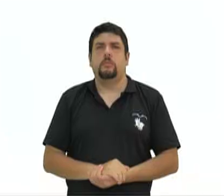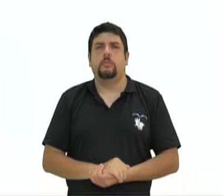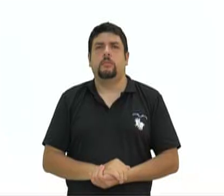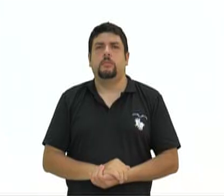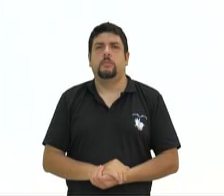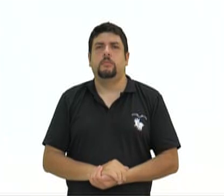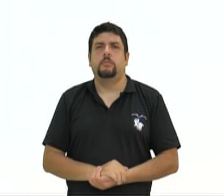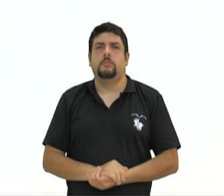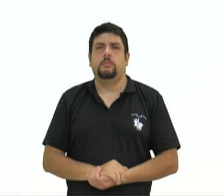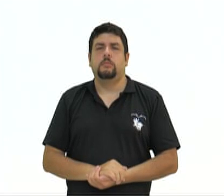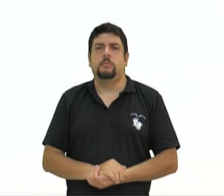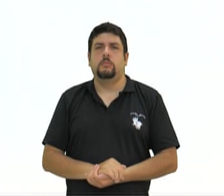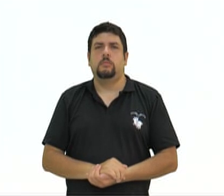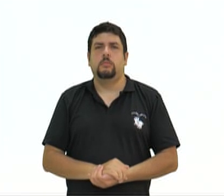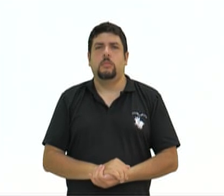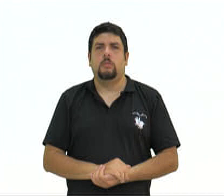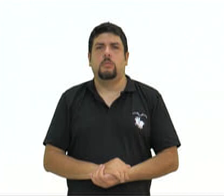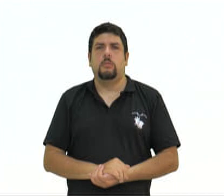também.